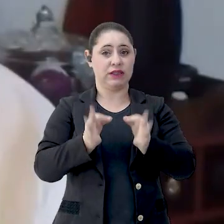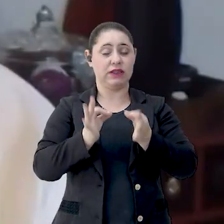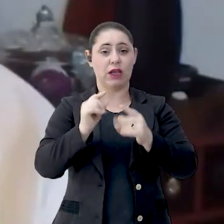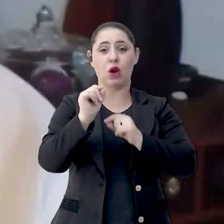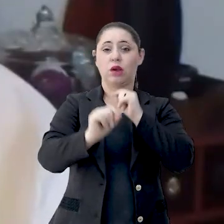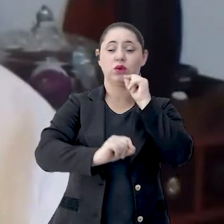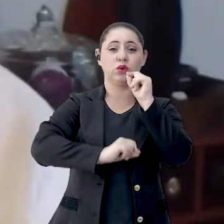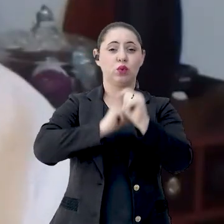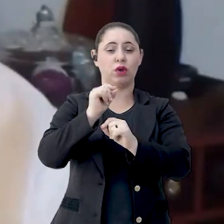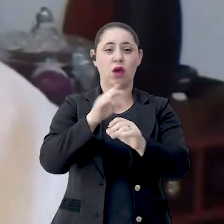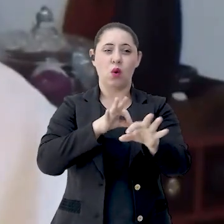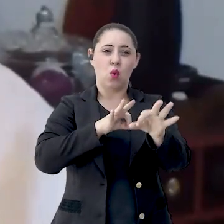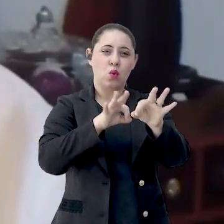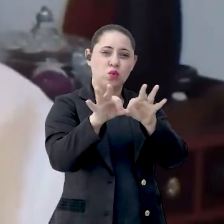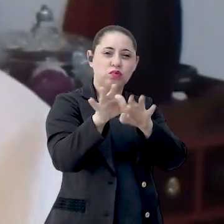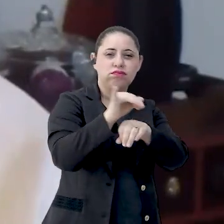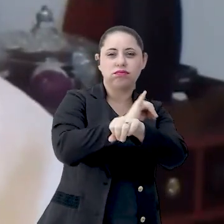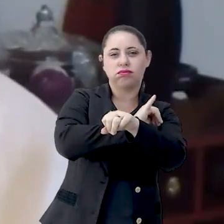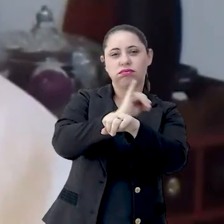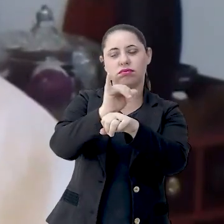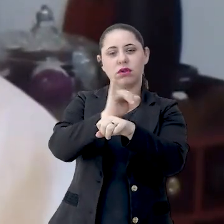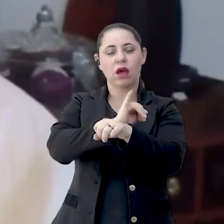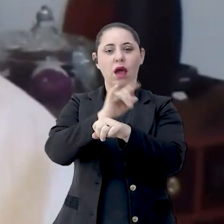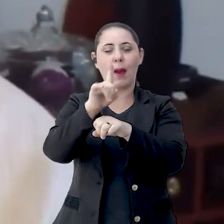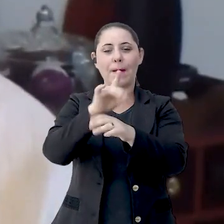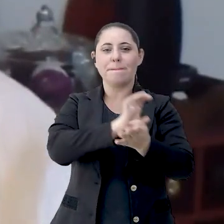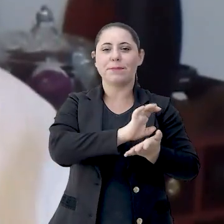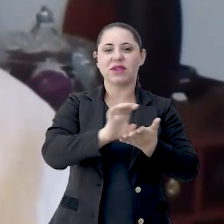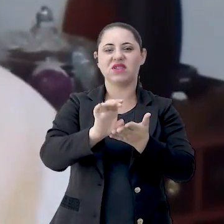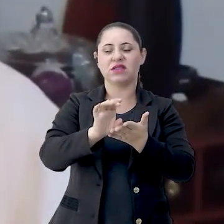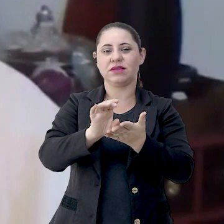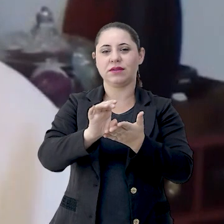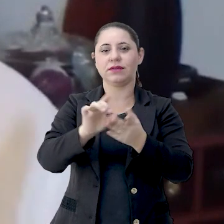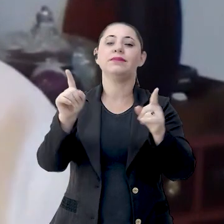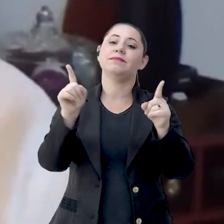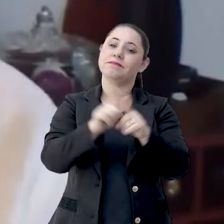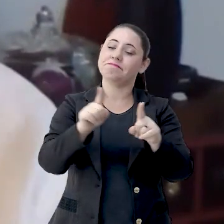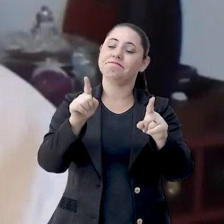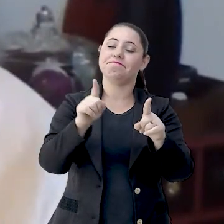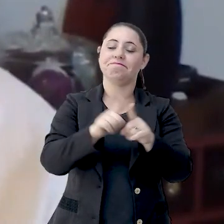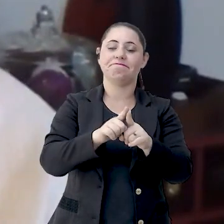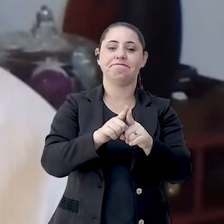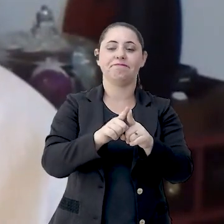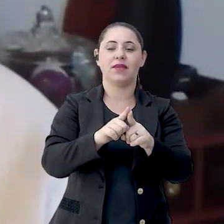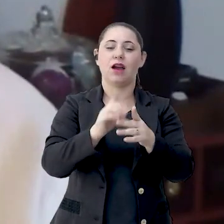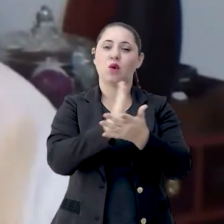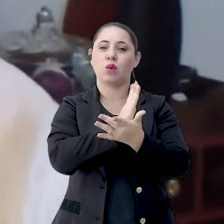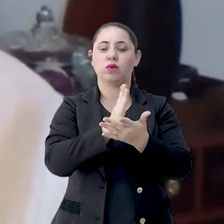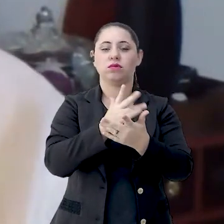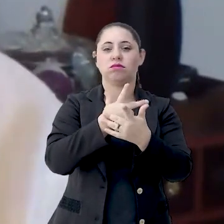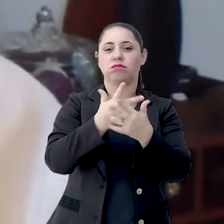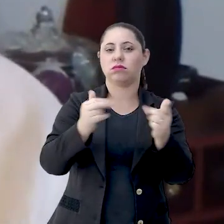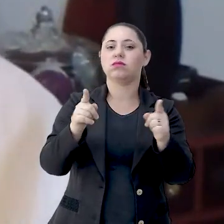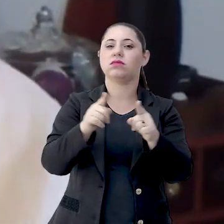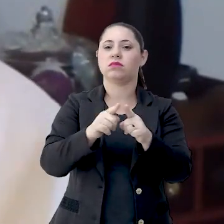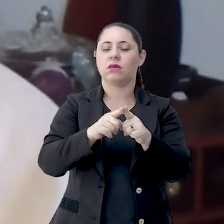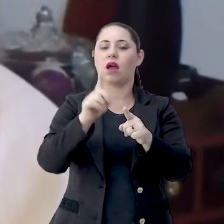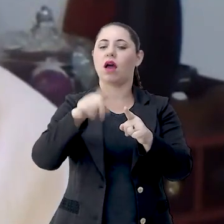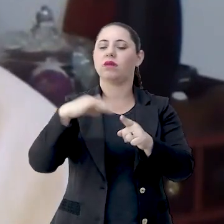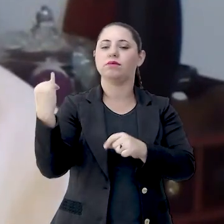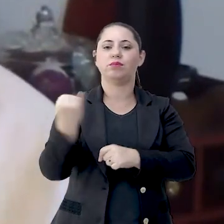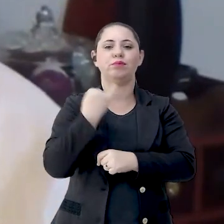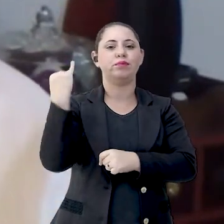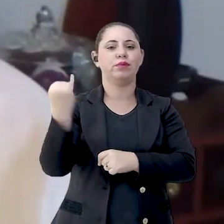negócios. Certamente, a adoção de um planejamento estratégico que perpasse por programas inovadores, alguns